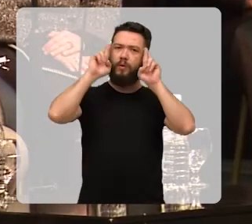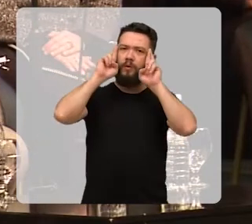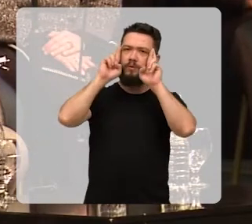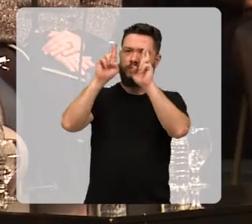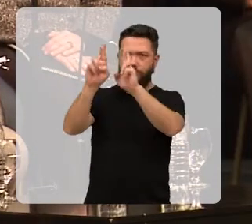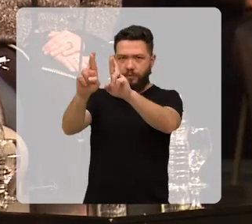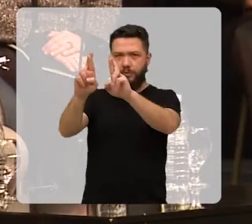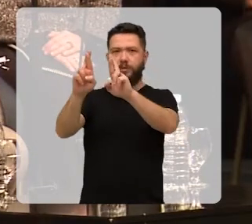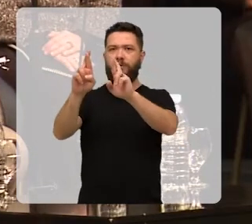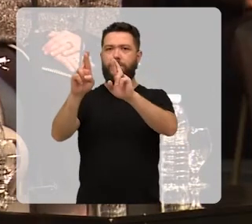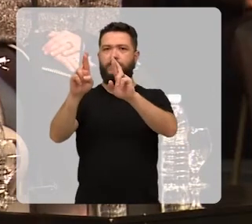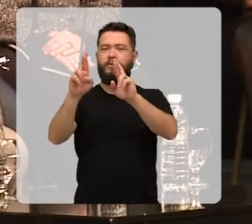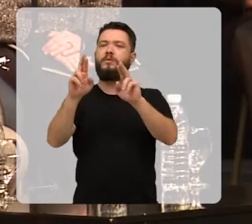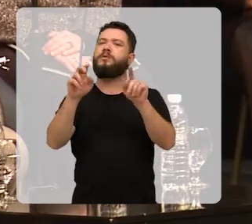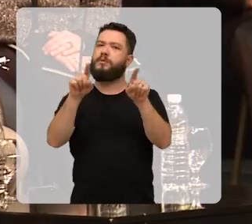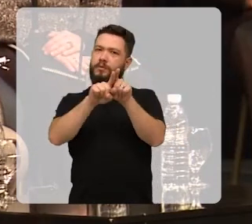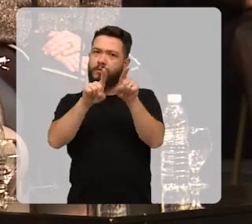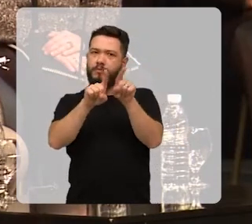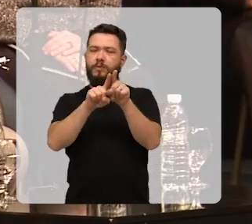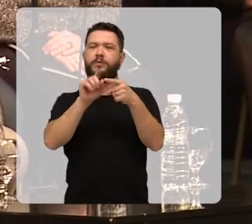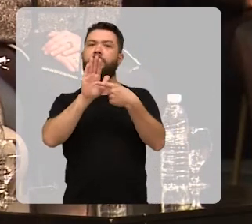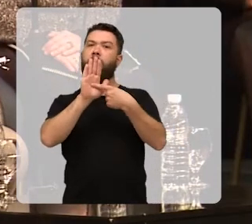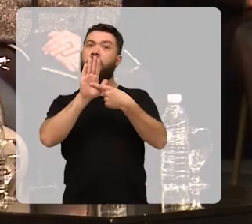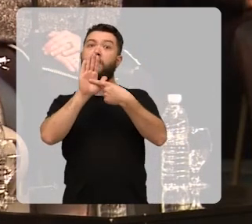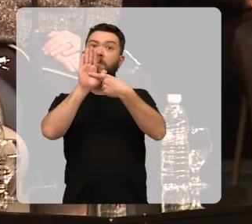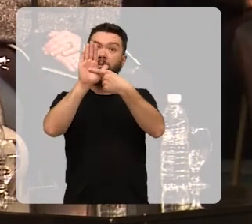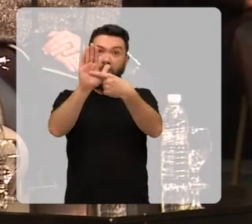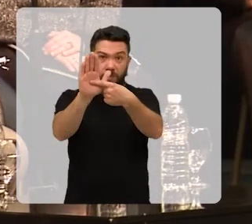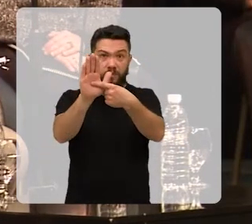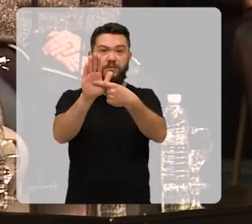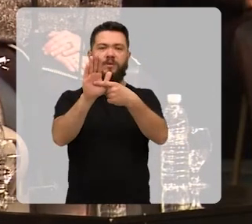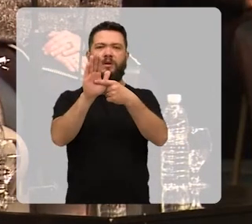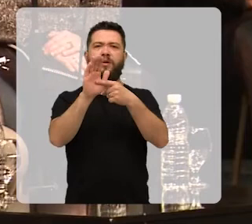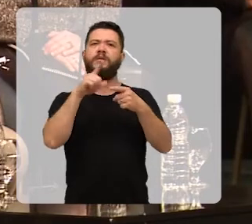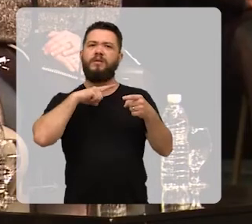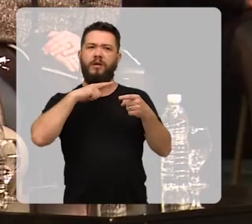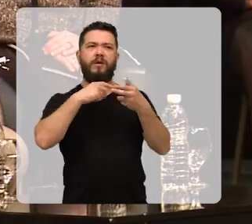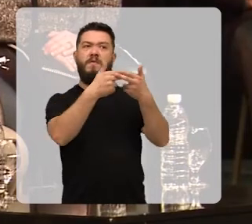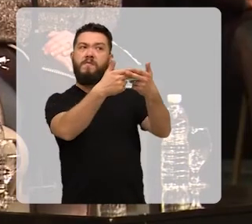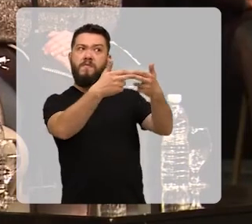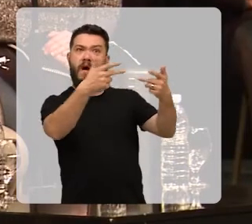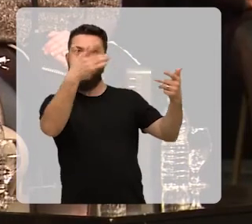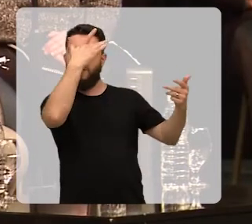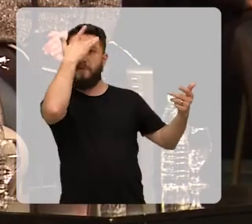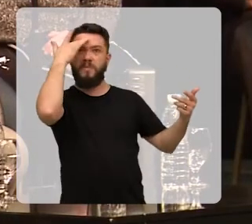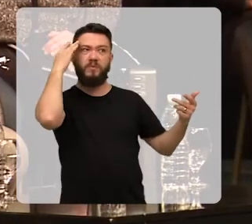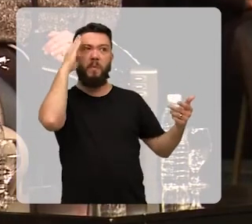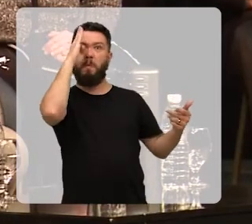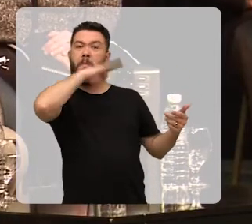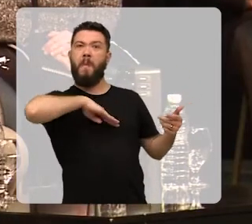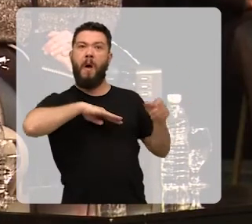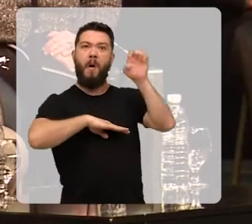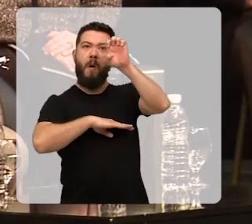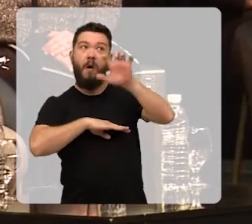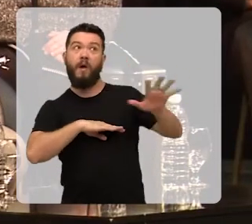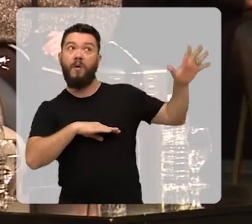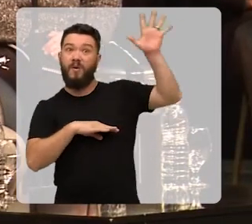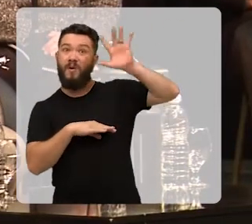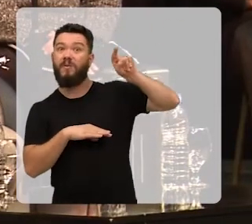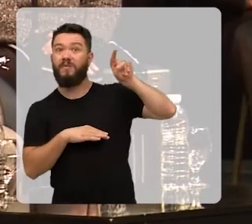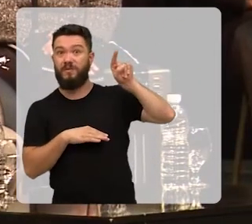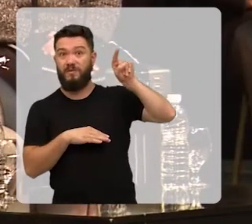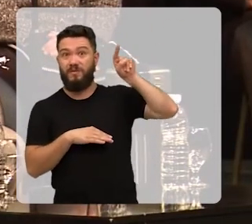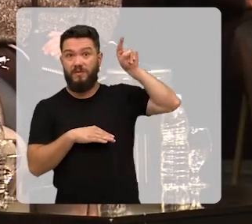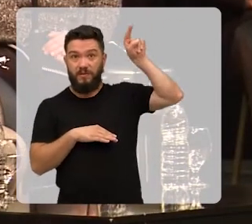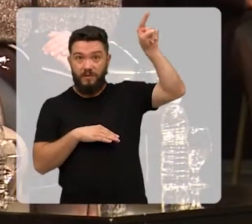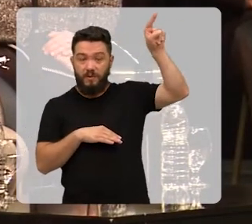ainda mais com a infiltração dos terroristas extremistas na Europa e a situação